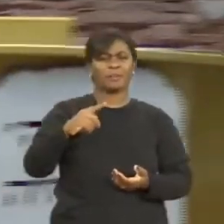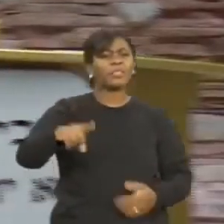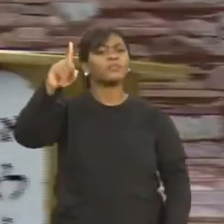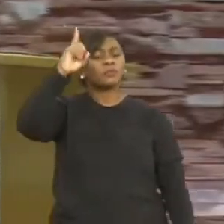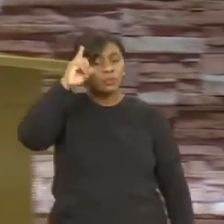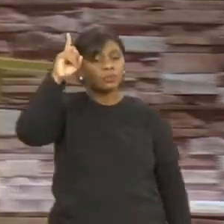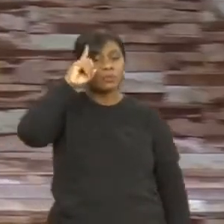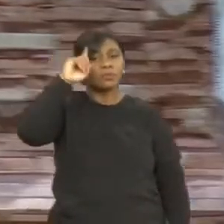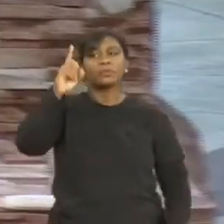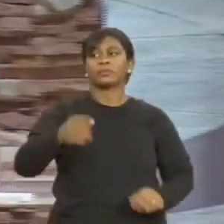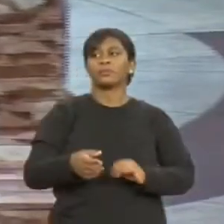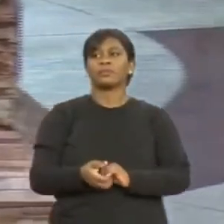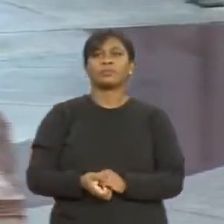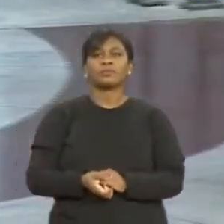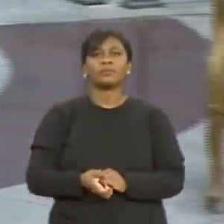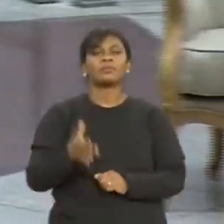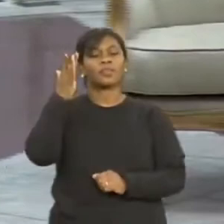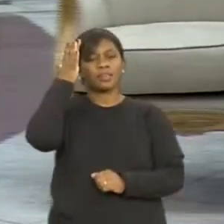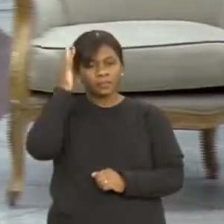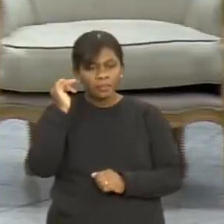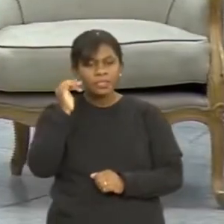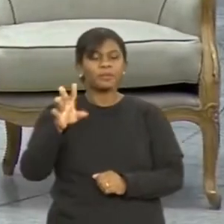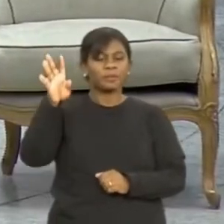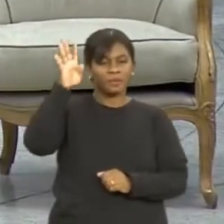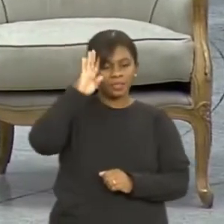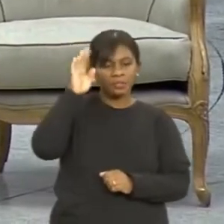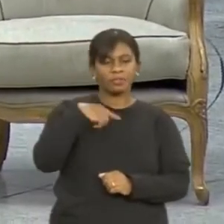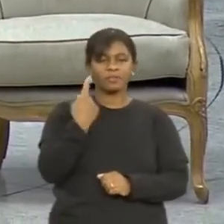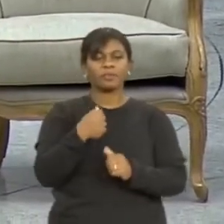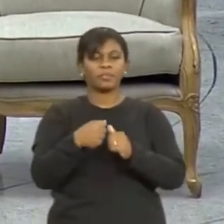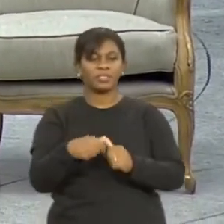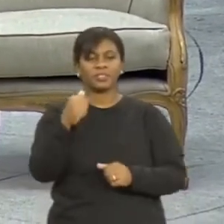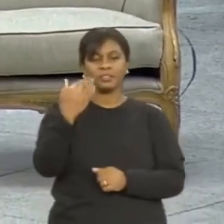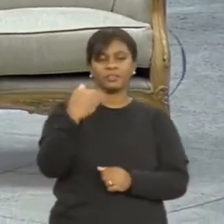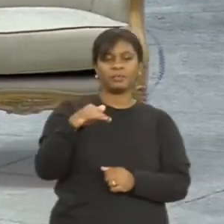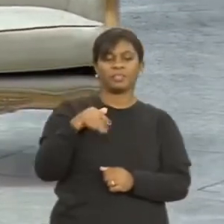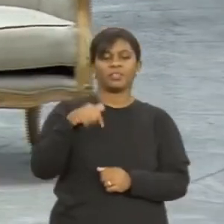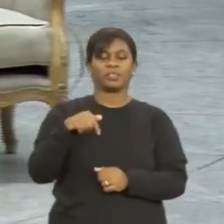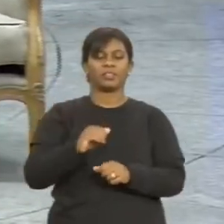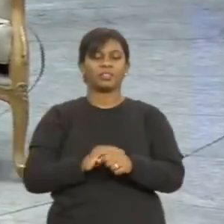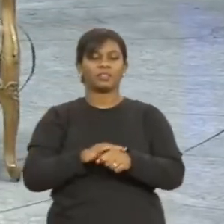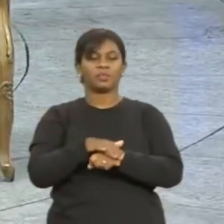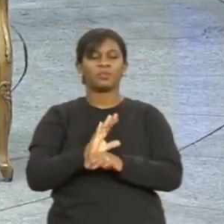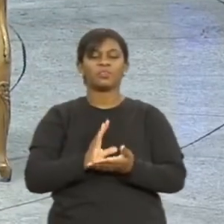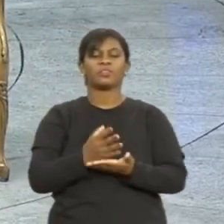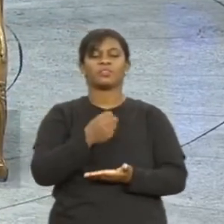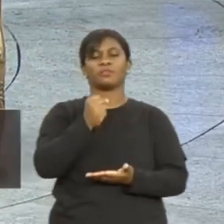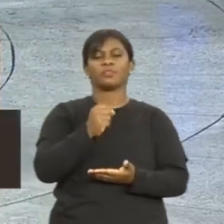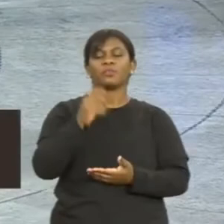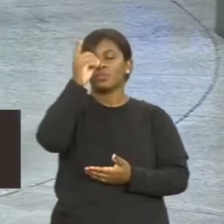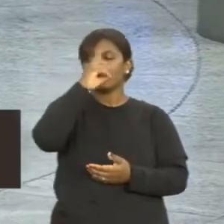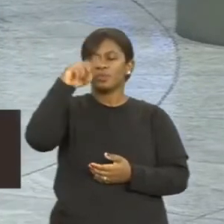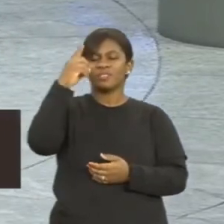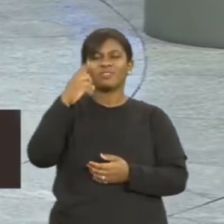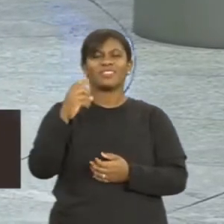dia. Amanhã, quarta-feira, nós vamos estar aqui 7:30 PM, na noite da salvação, e domingo que